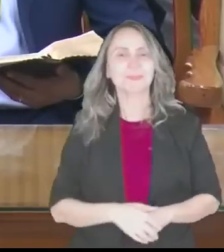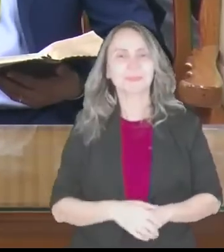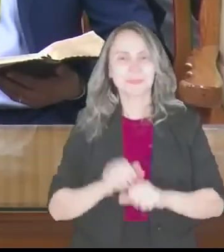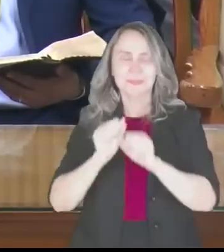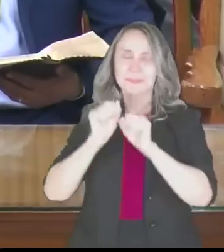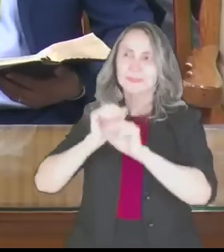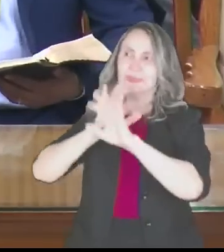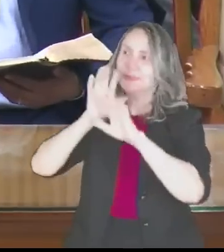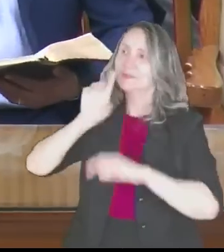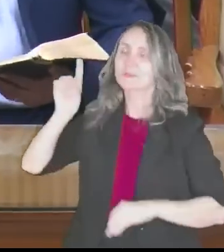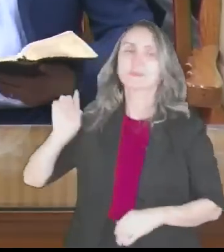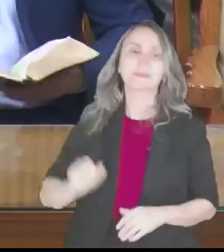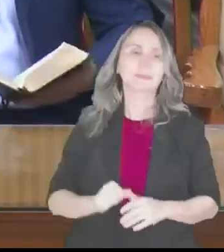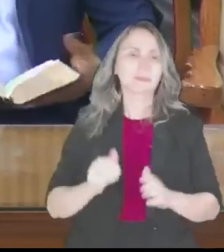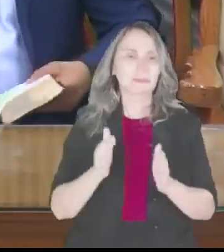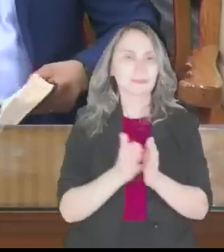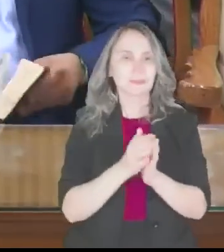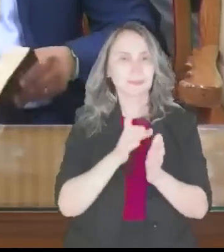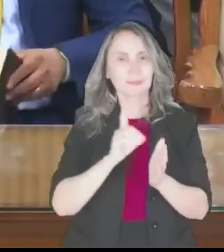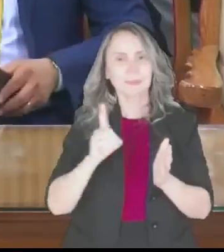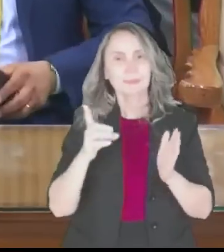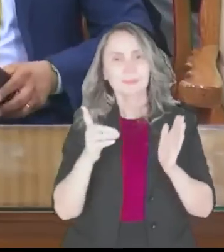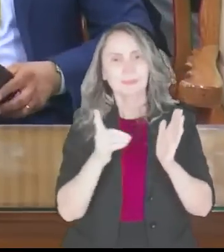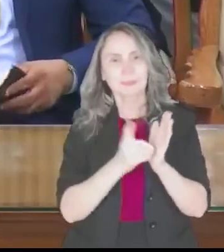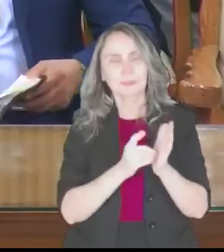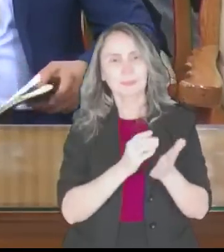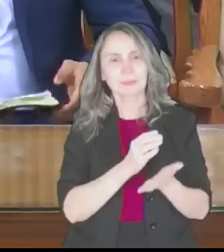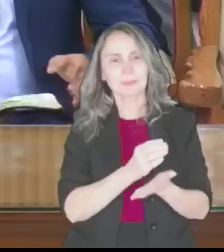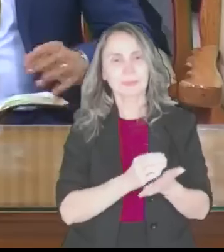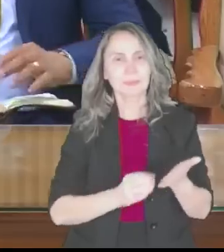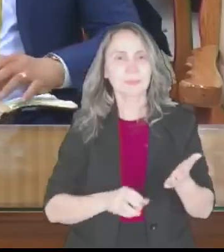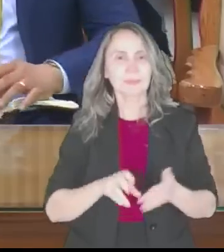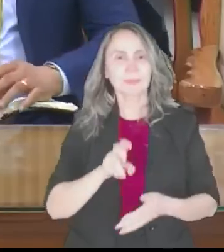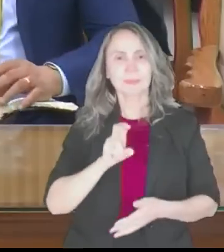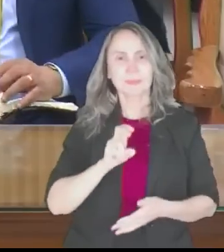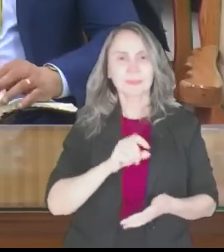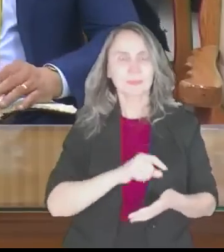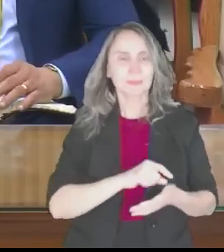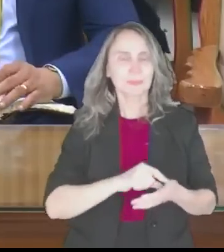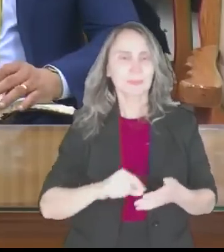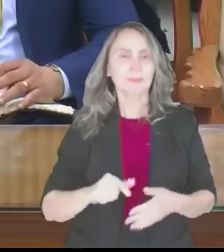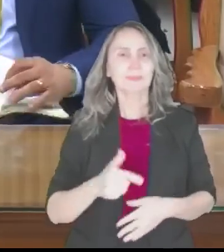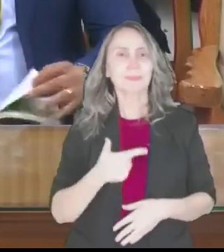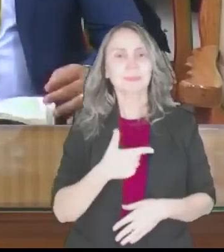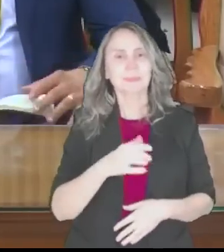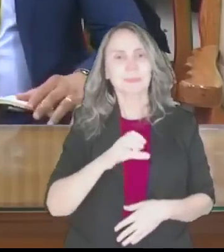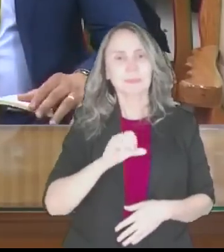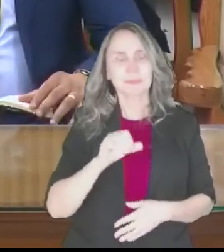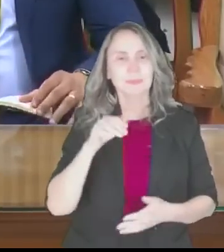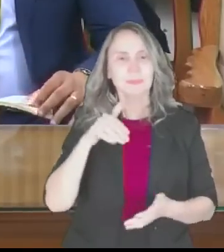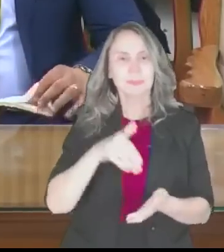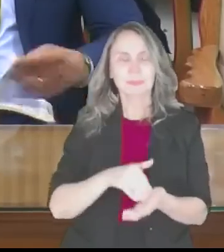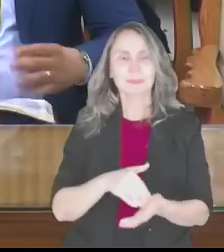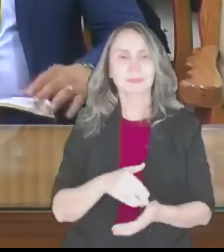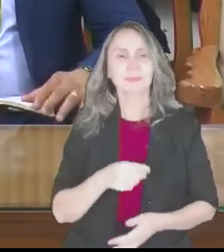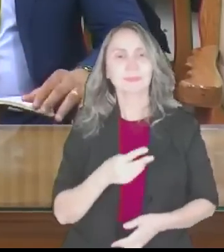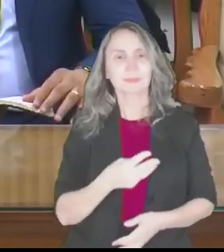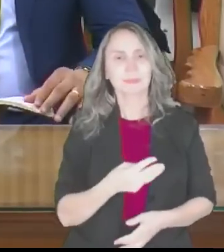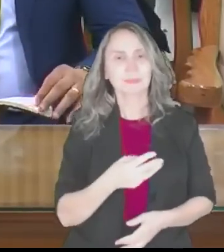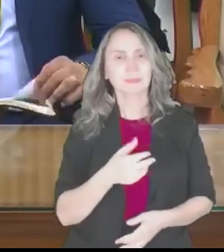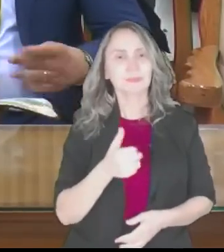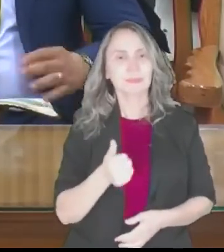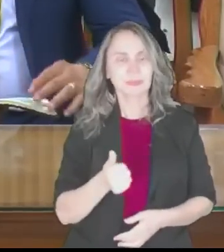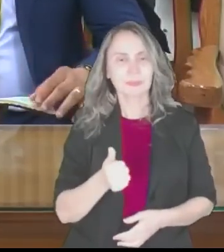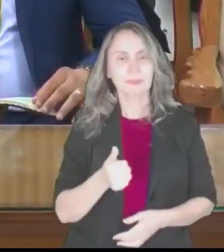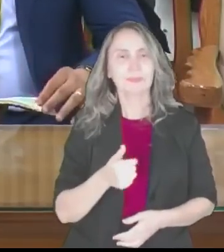Deus. Deuteronômio, capítulo 5, versículo 29 a 31. Esse eu creio que